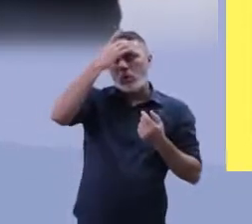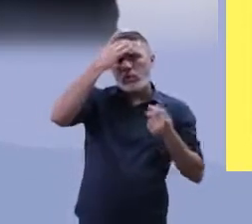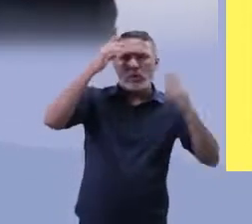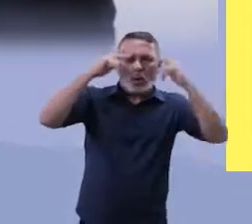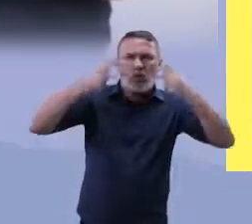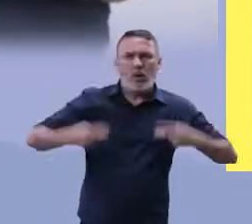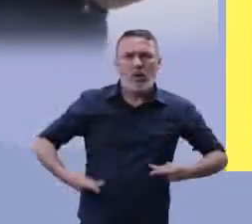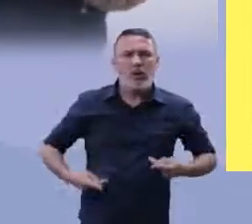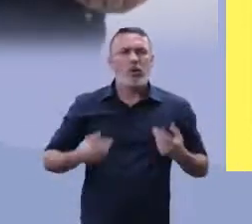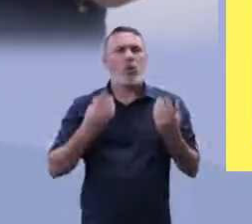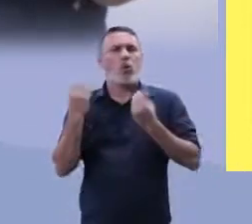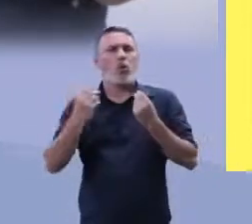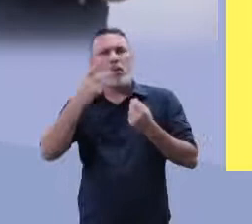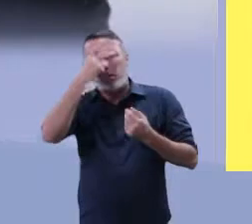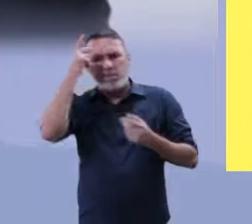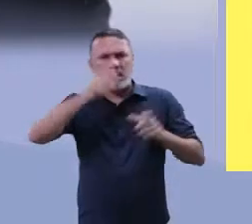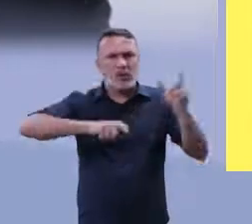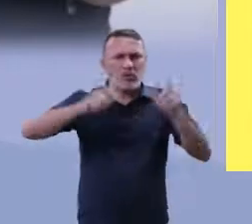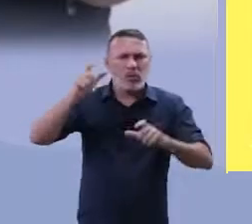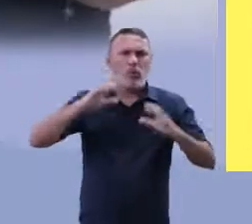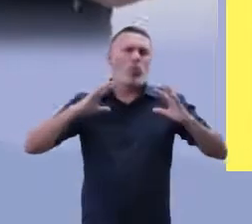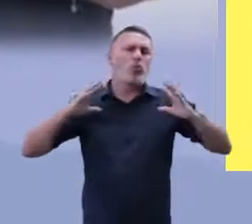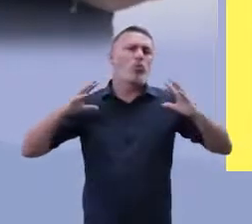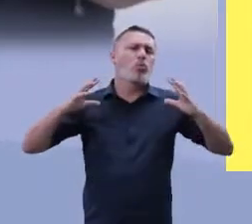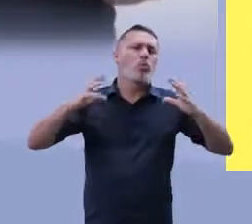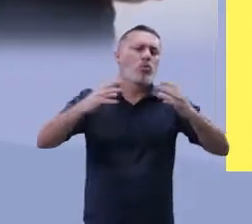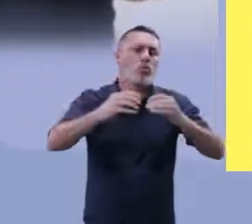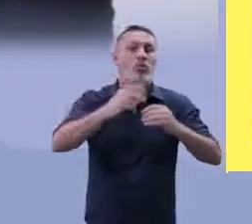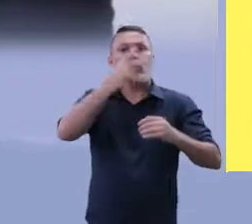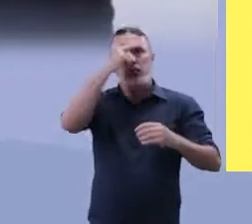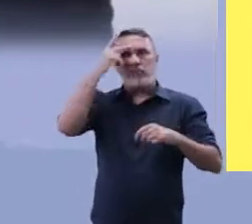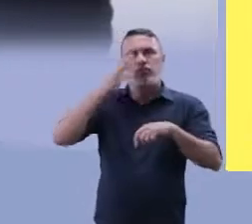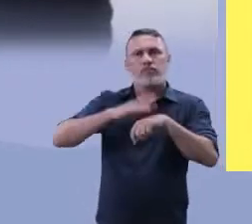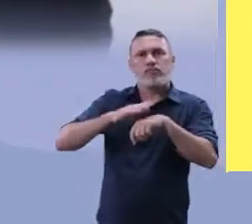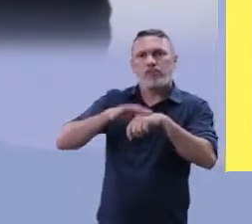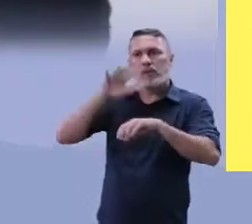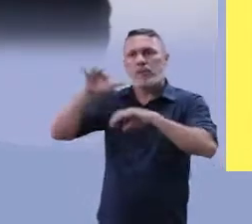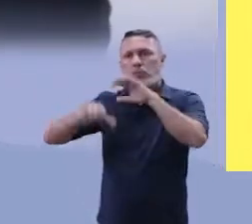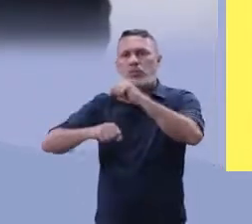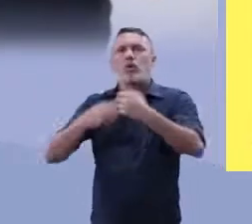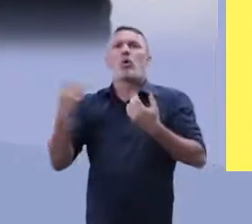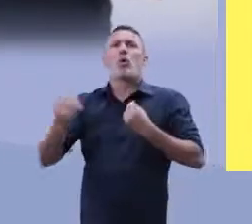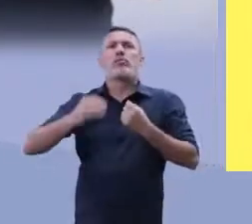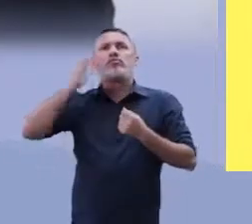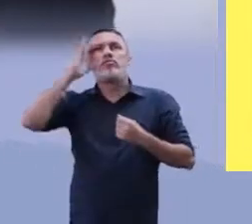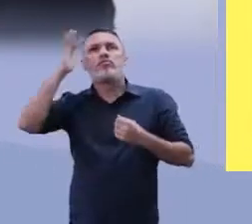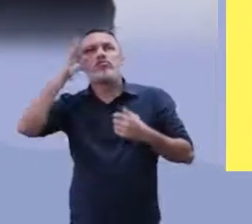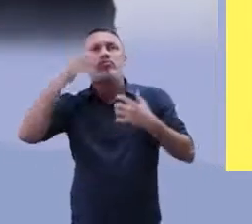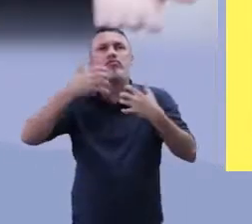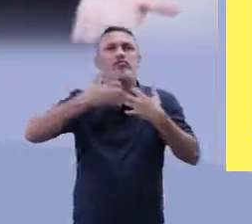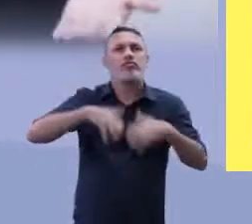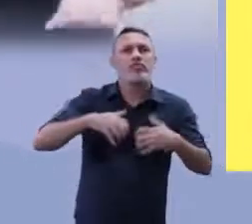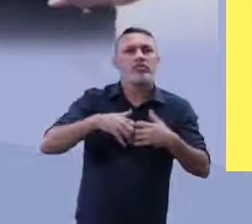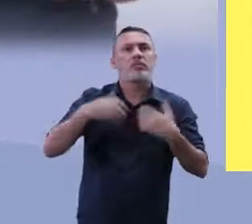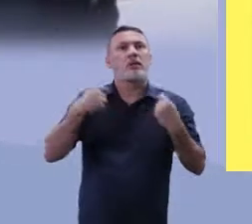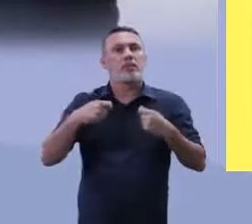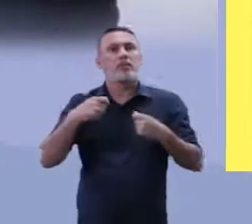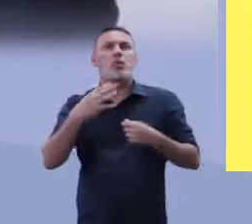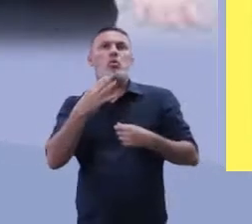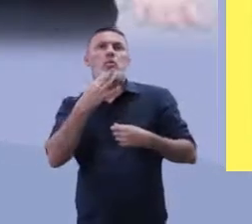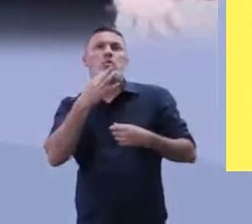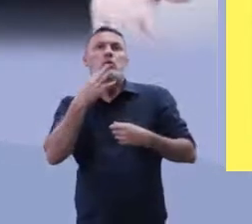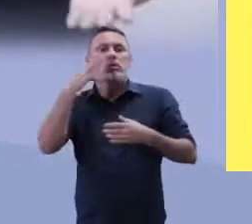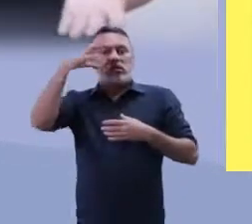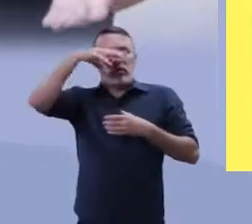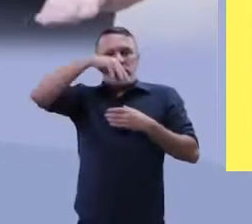sobre as pessoas, e todos, curiosamente, buscaram tratar seu inconsciente, buscar conhecê-lo,